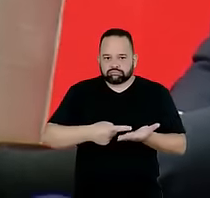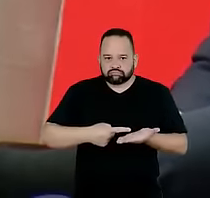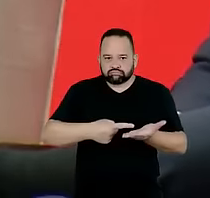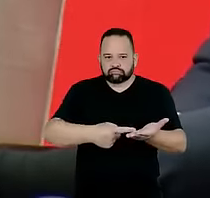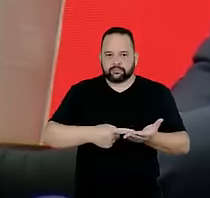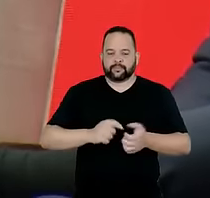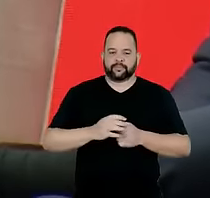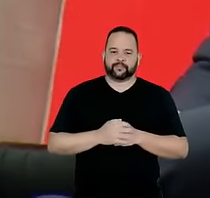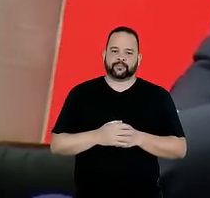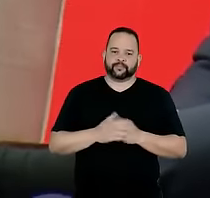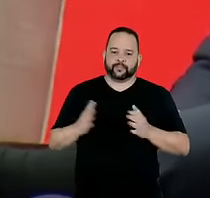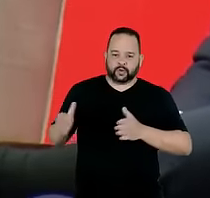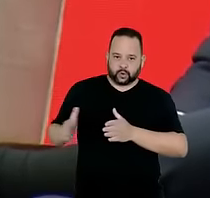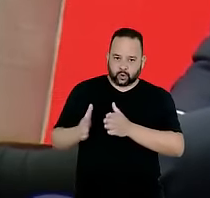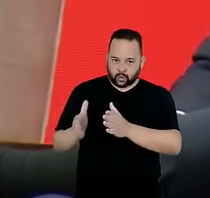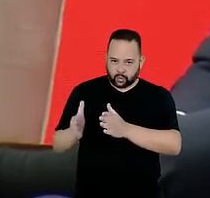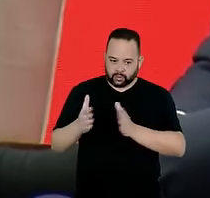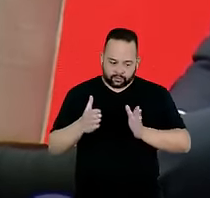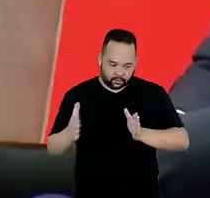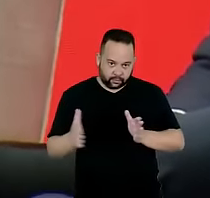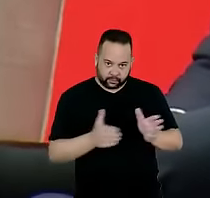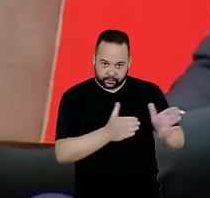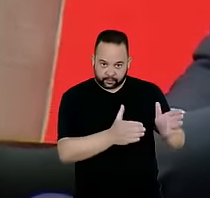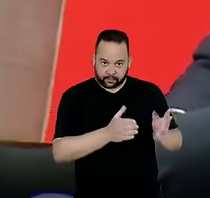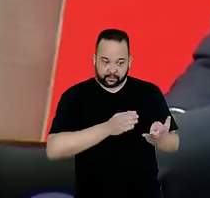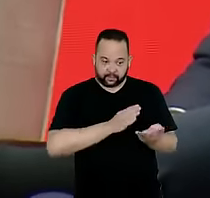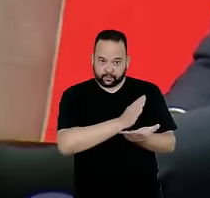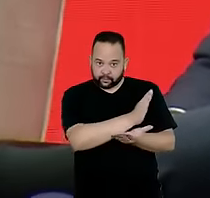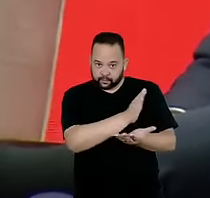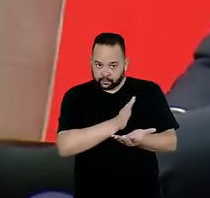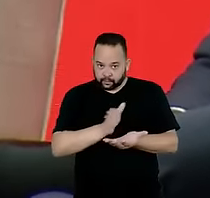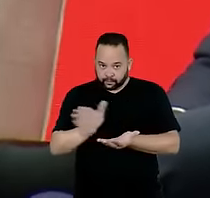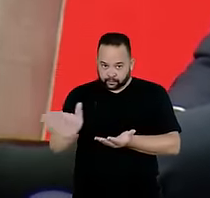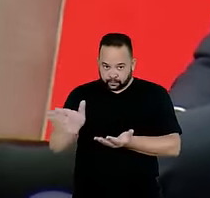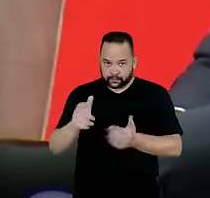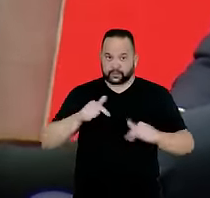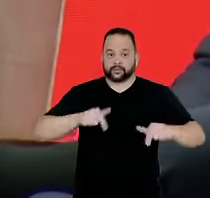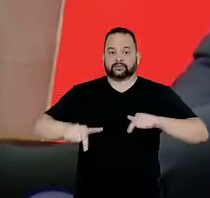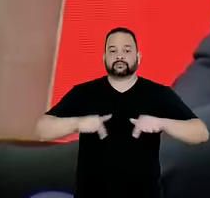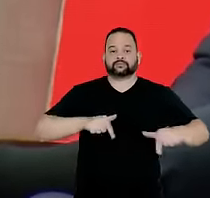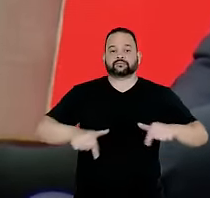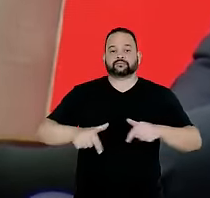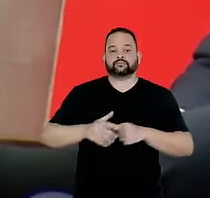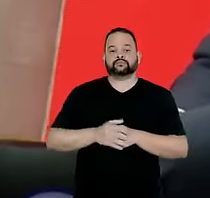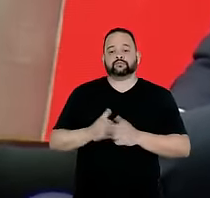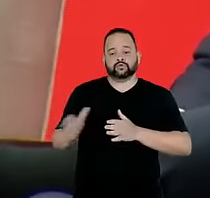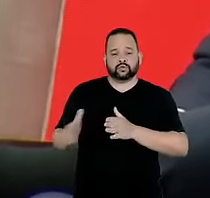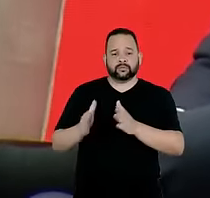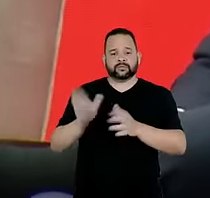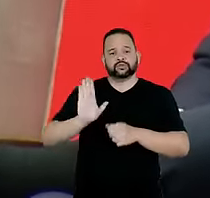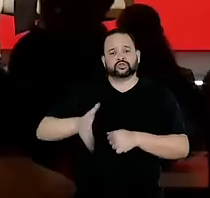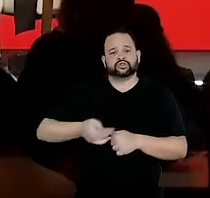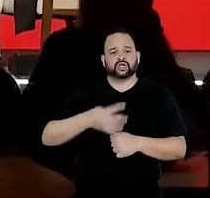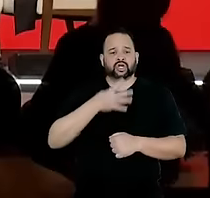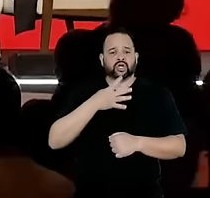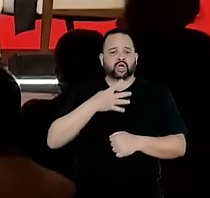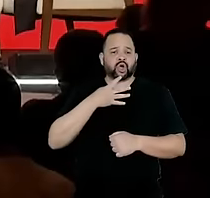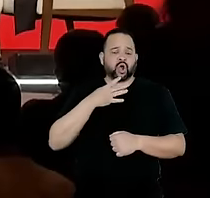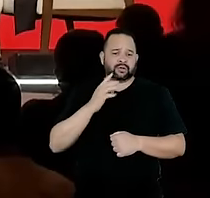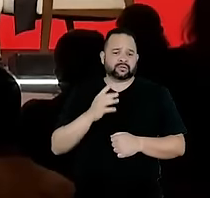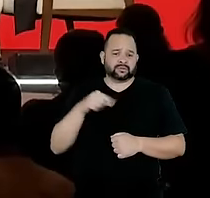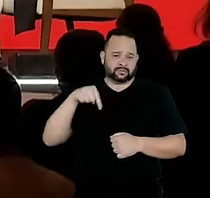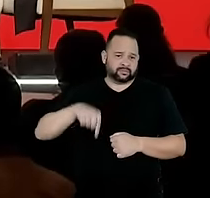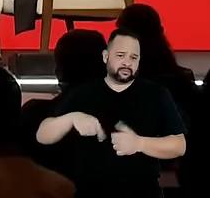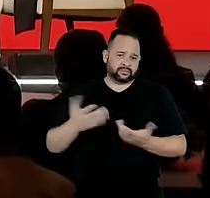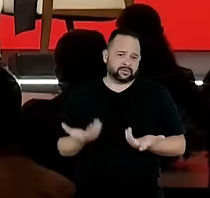em ambas a a as as esferas de atuação foi um caminho conhecido para todos nós aqui que estamos estamos ligados